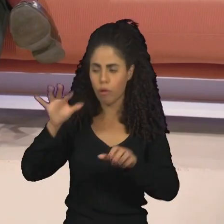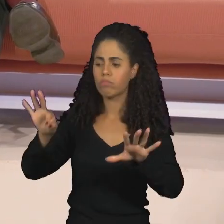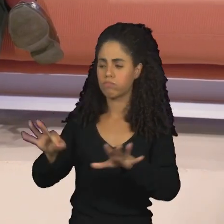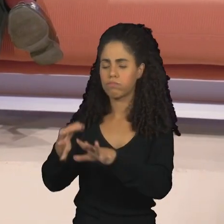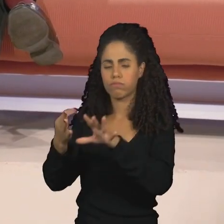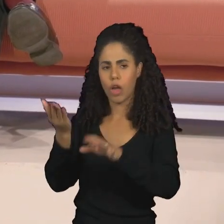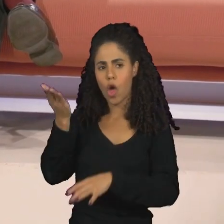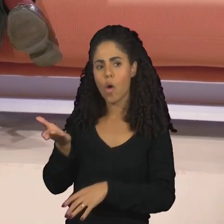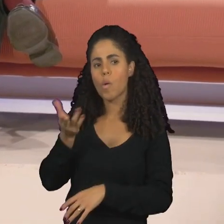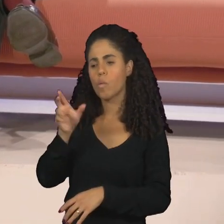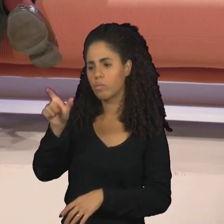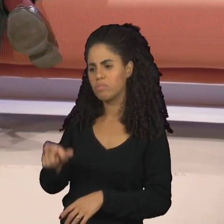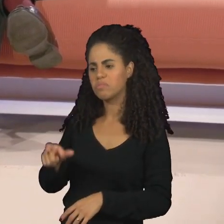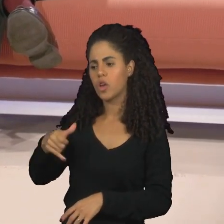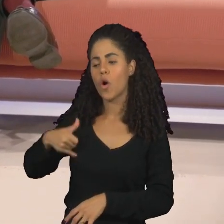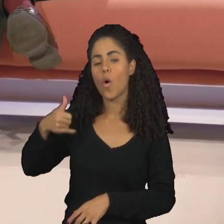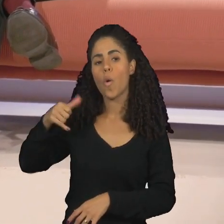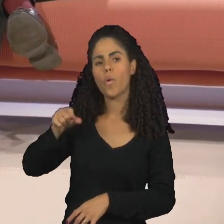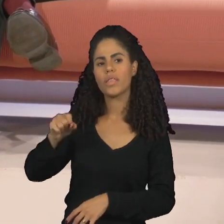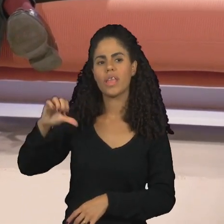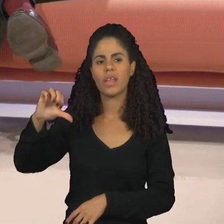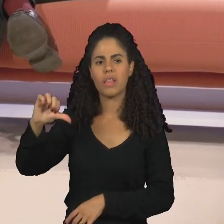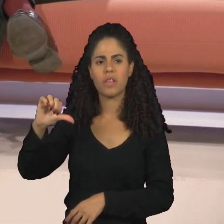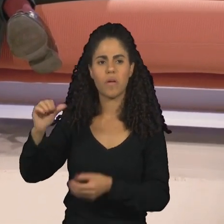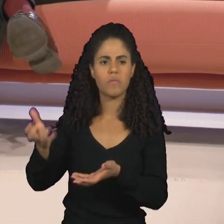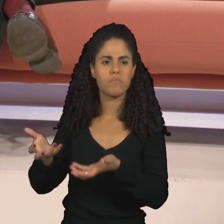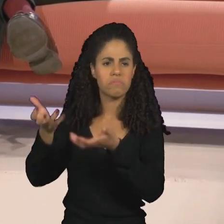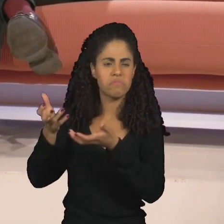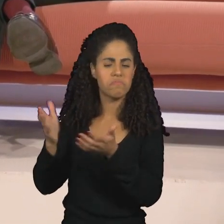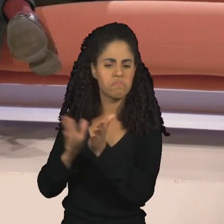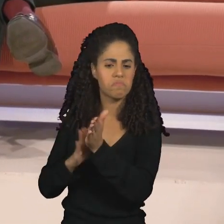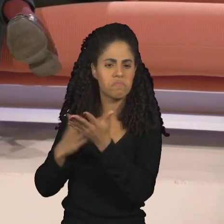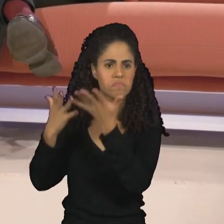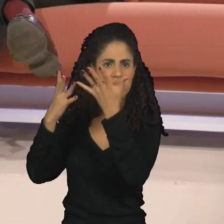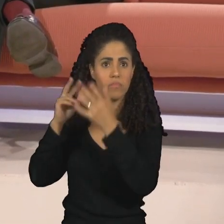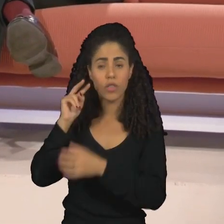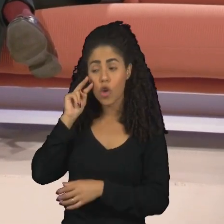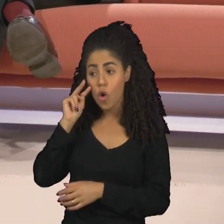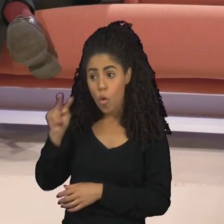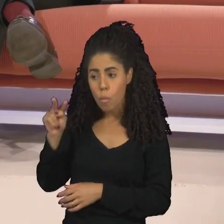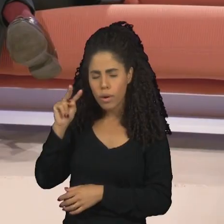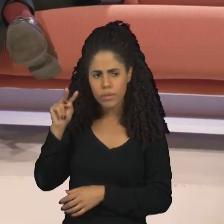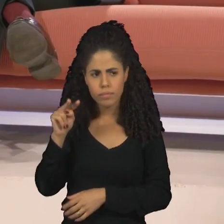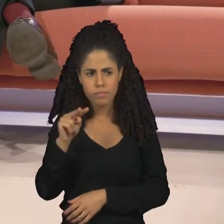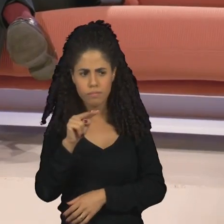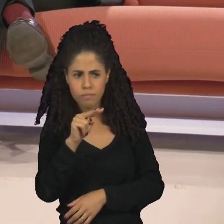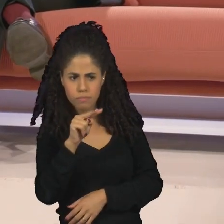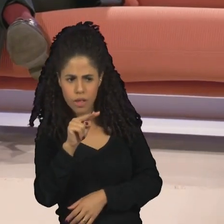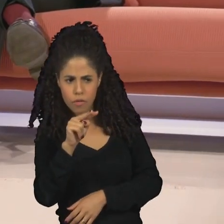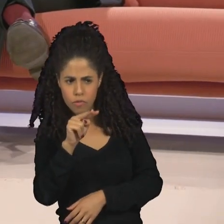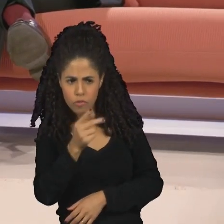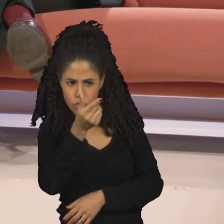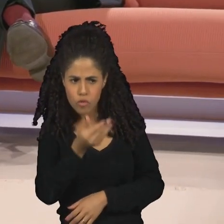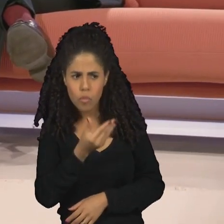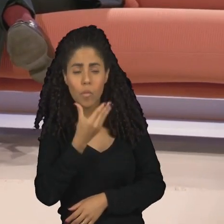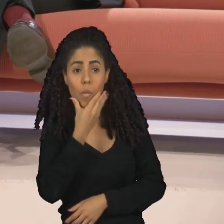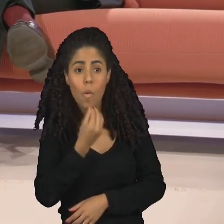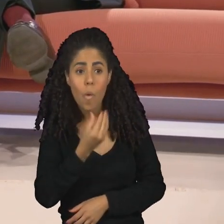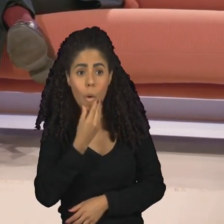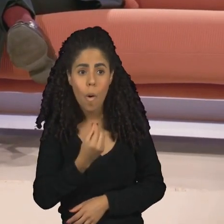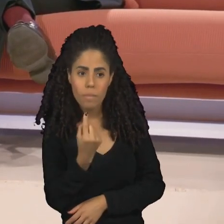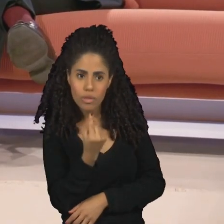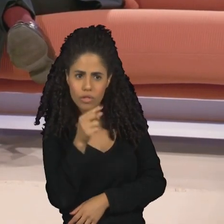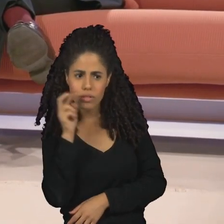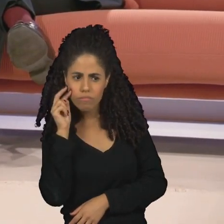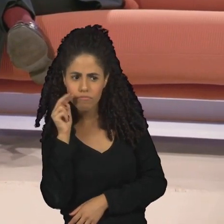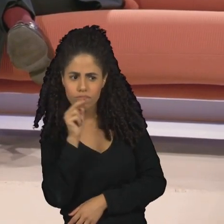de 89 anos, um grande maestro assim. O olhar do maestro para aquele solista foi tão bonito, tão